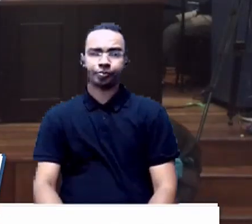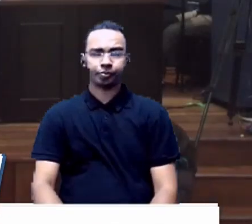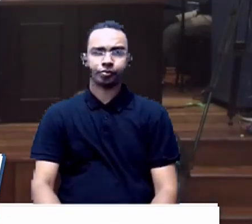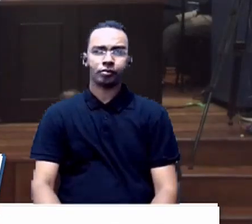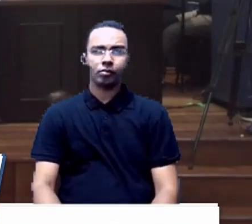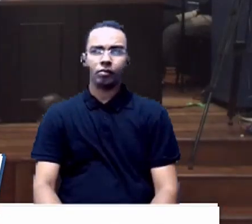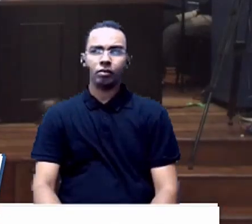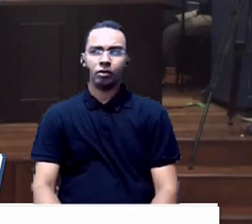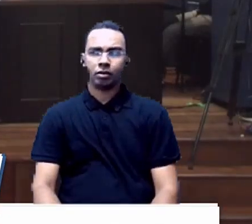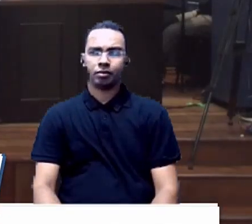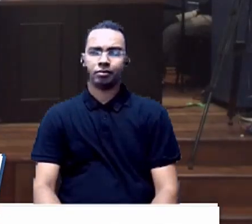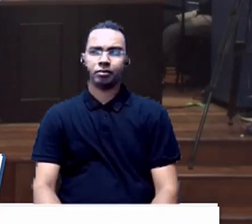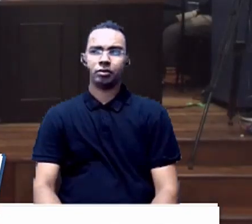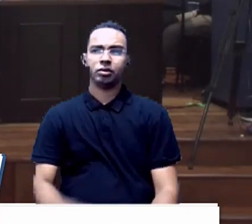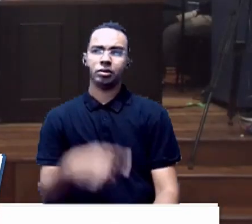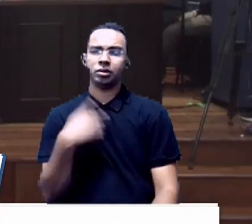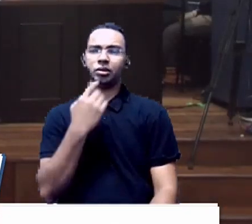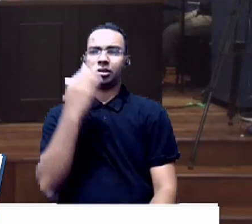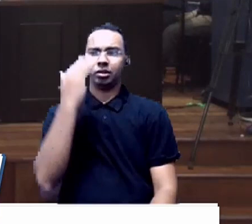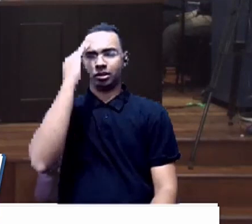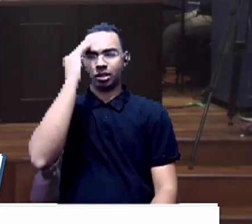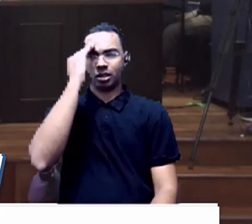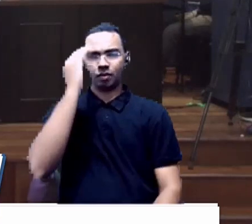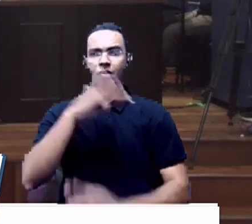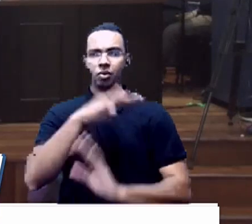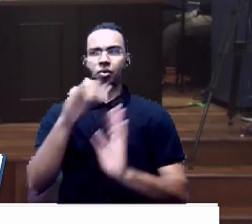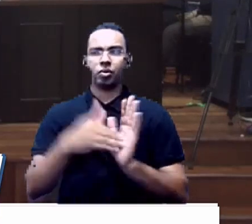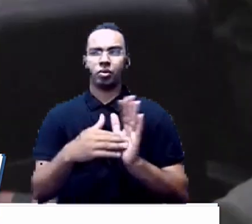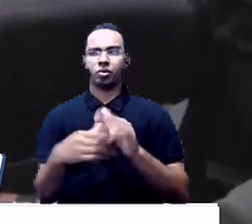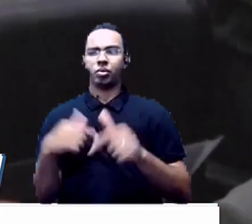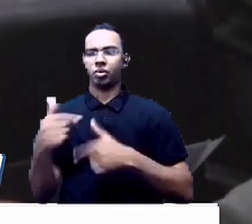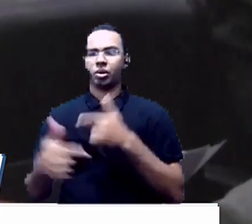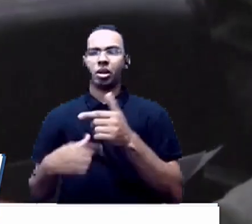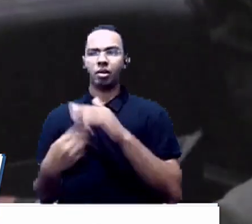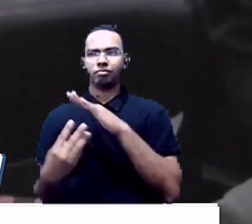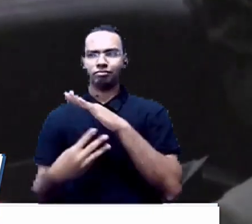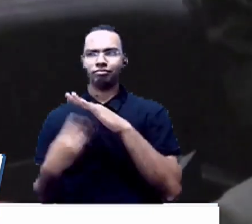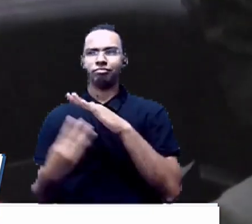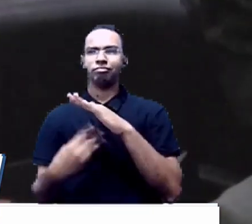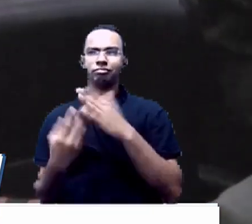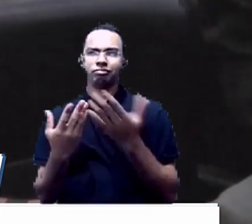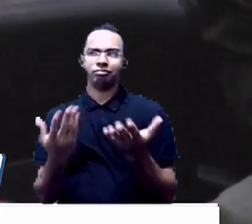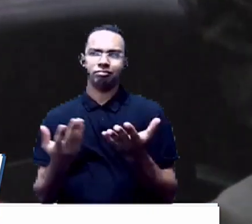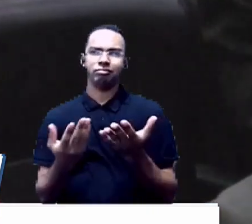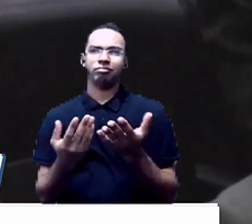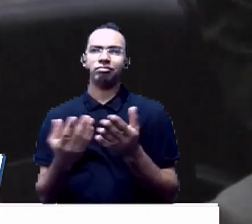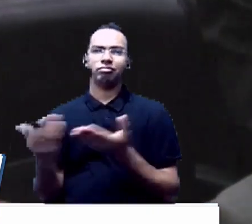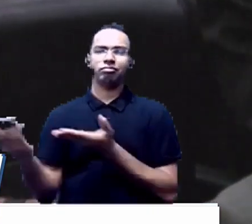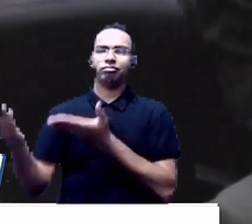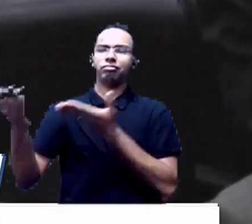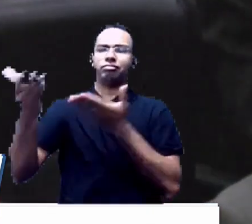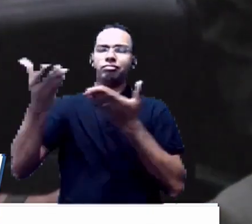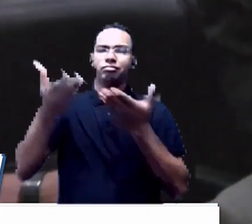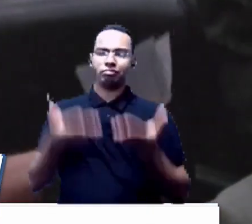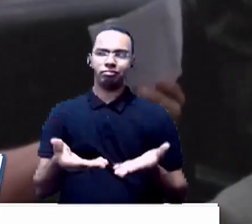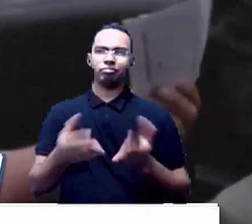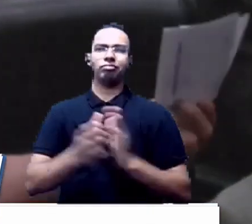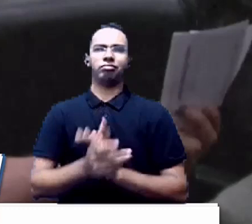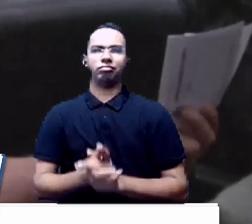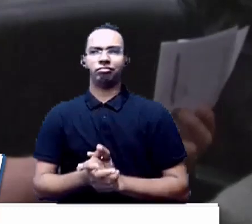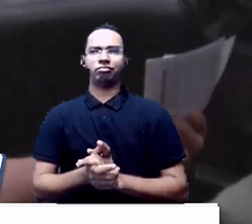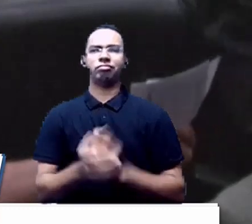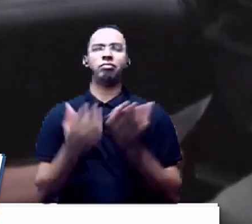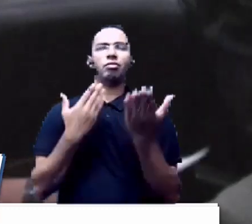nós sabemos que todo trabalho terceirizado, ele é feito um chamamento, é feito um bate-papo, é